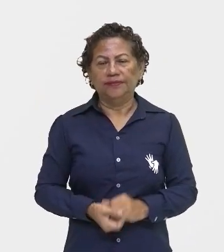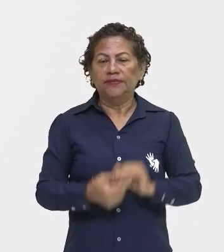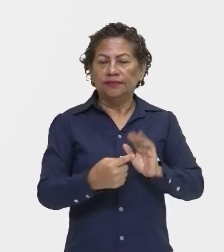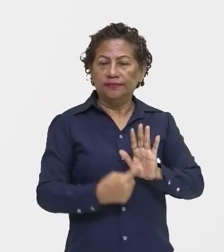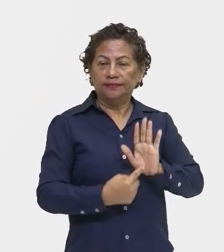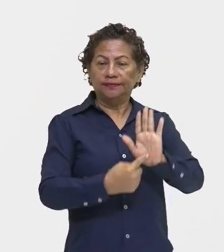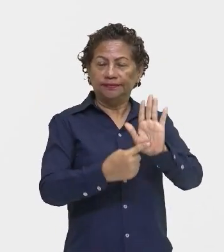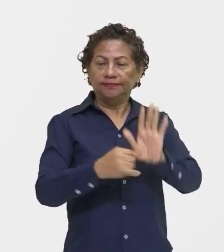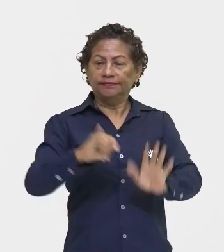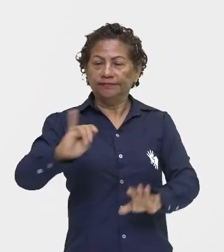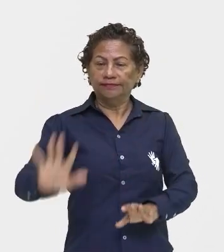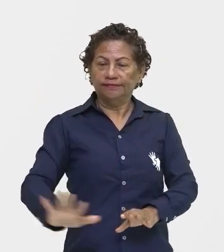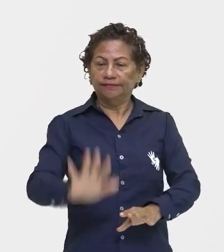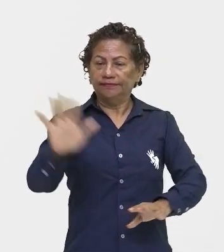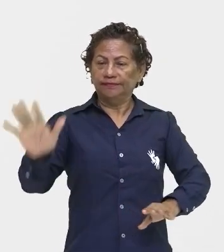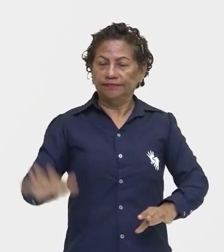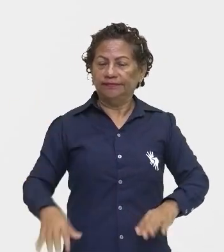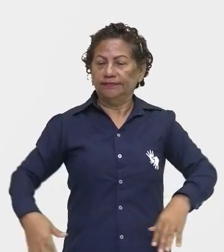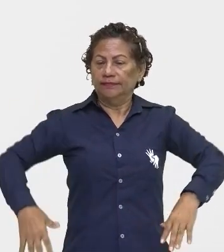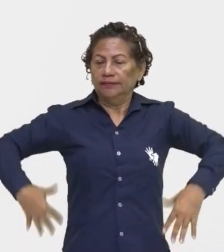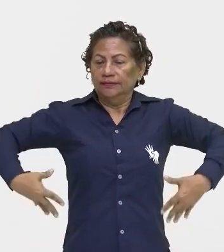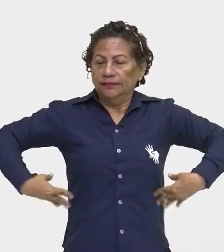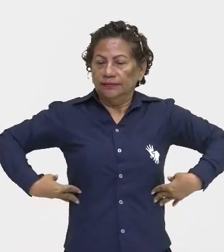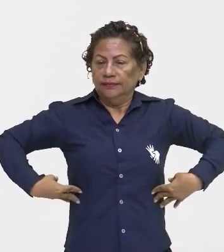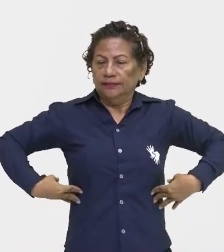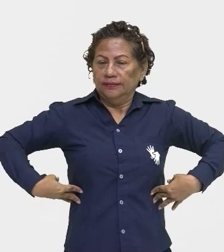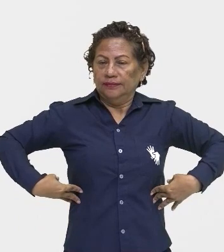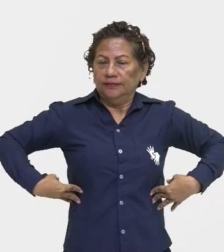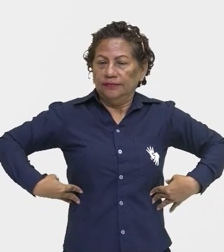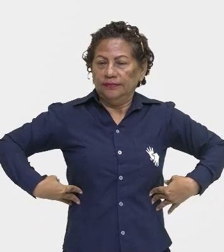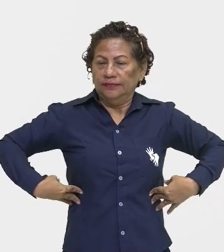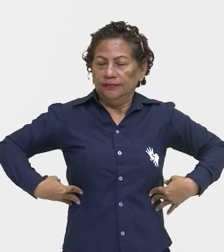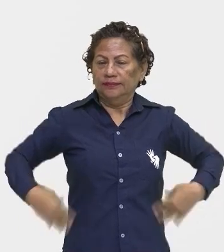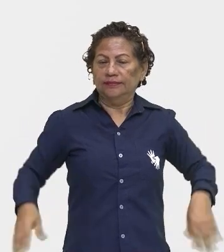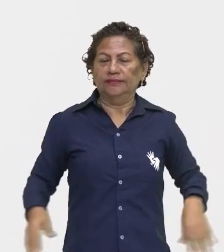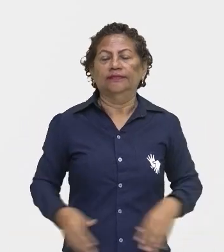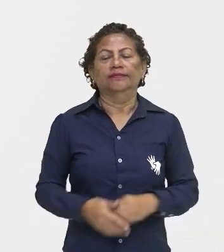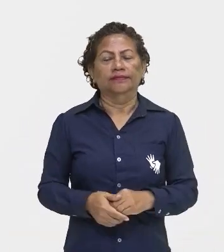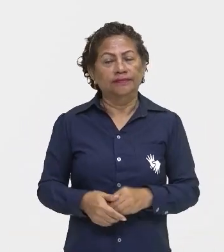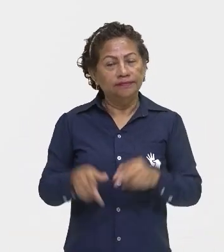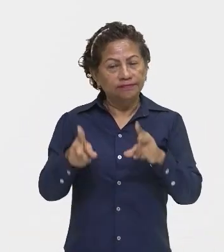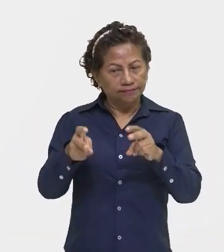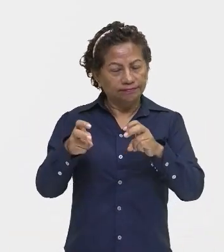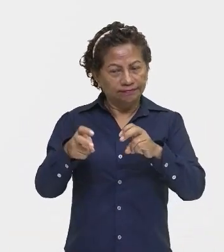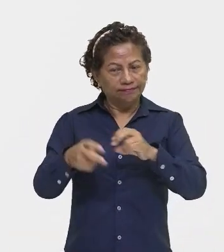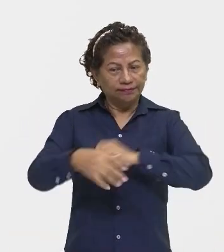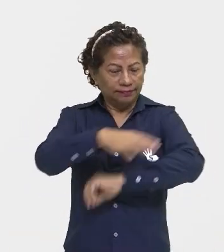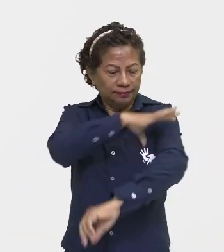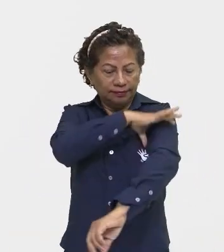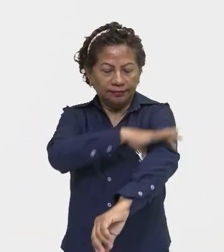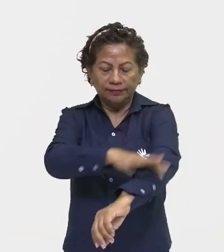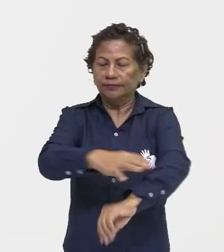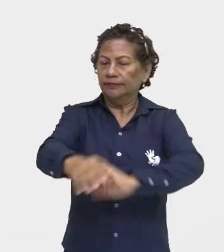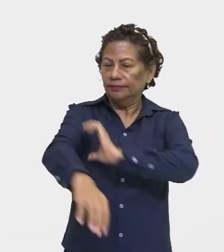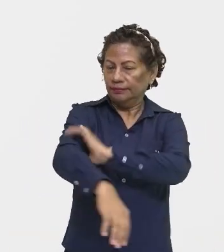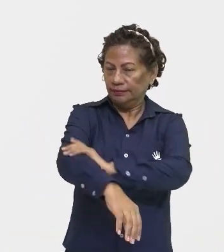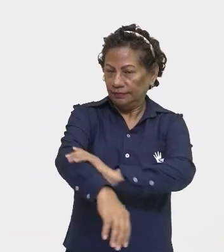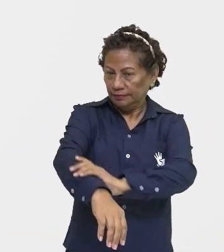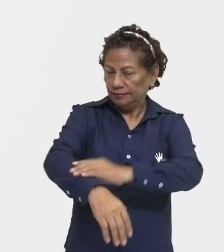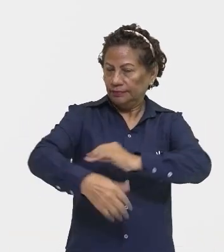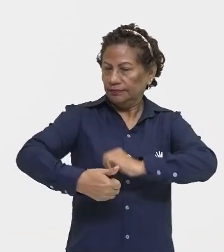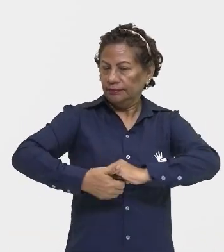posições dos braços dos balé clássicos. A gente tem de primeira a quinta posição. E as bailarininhas estão